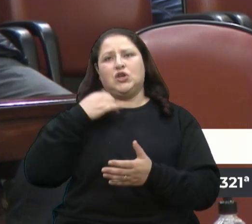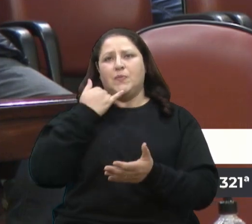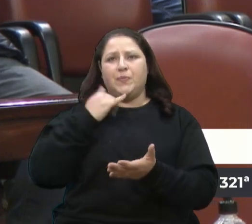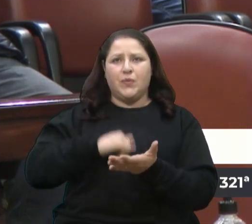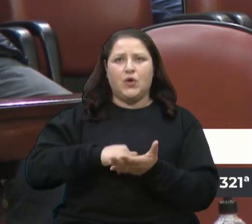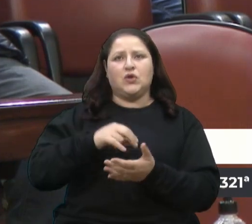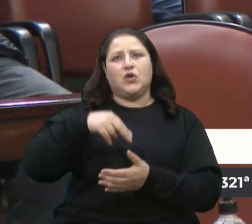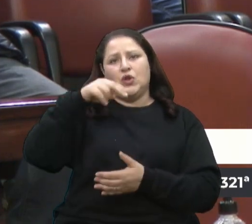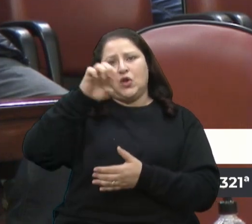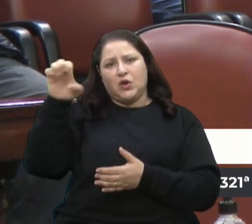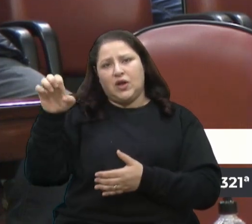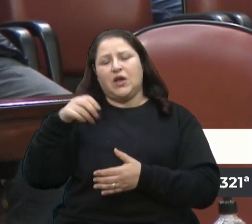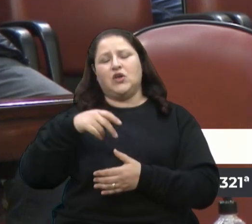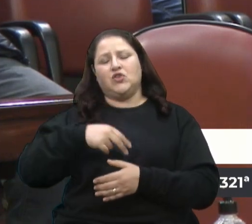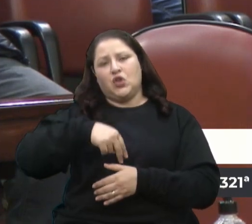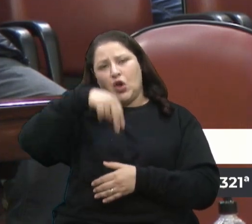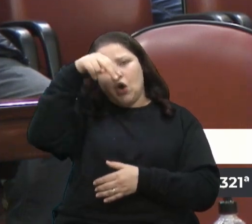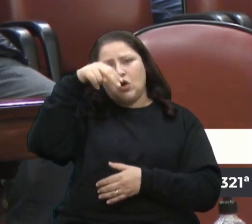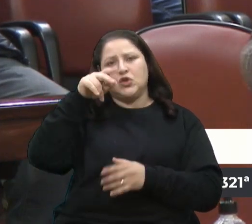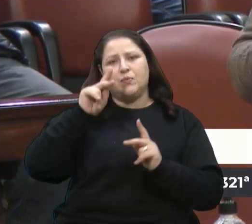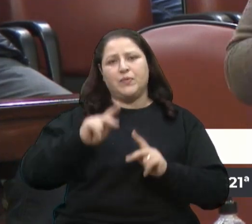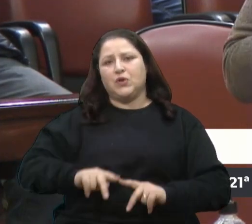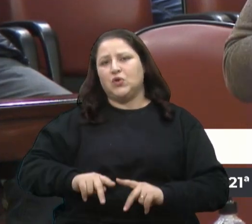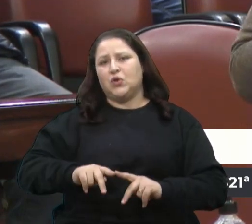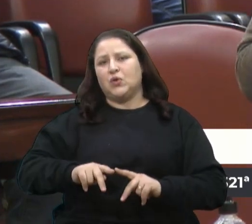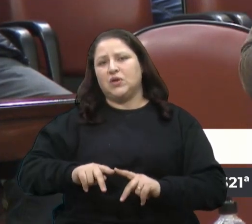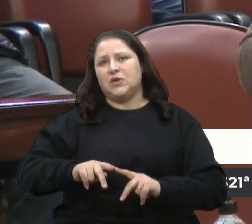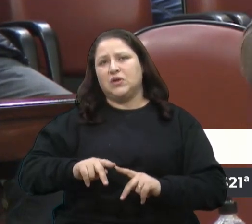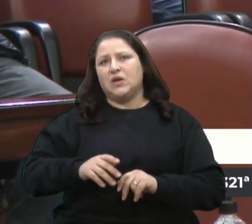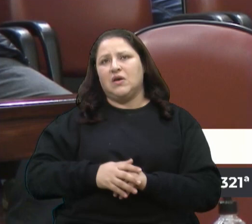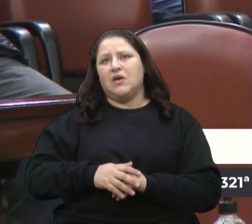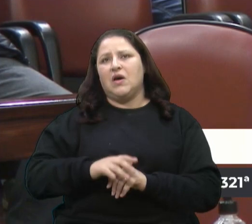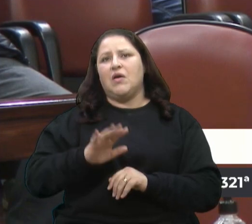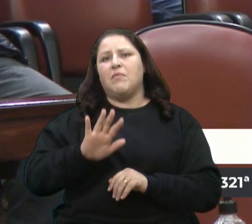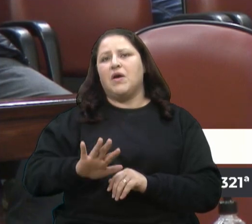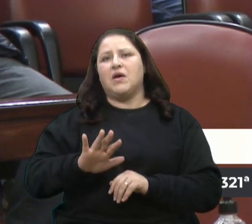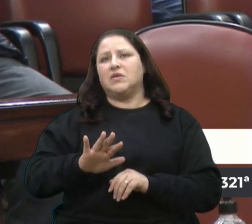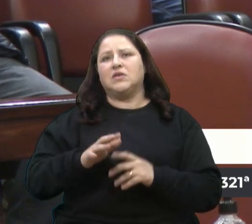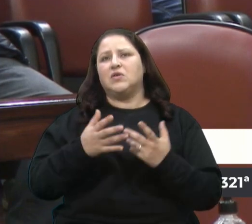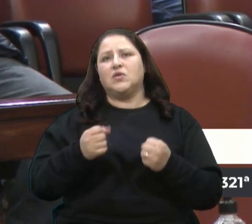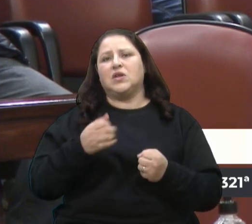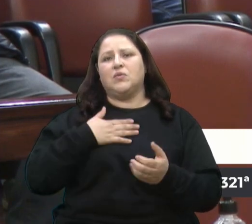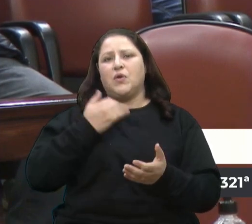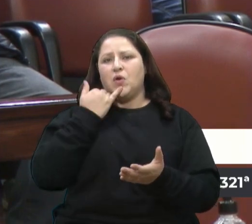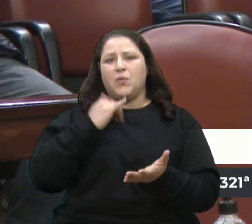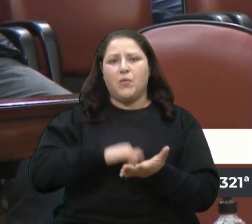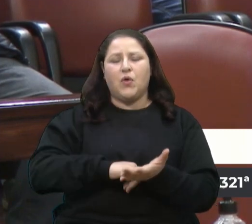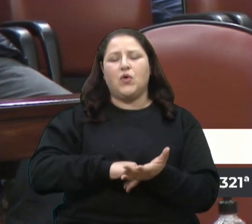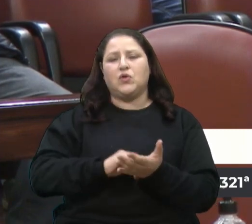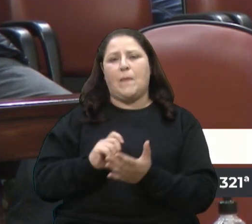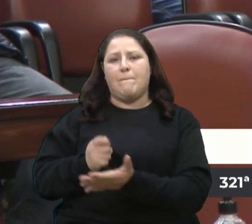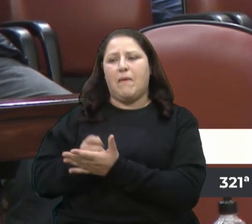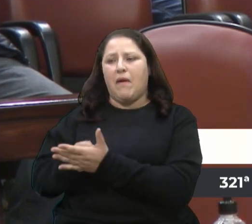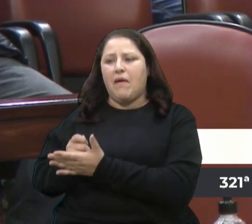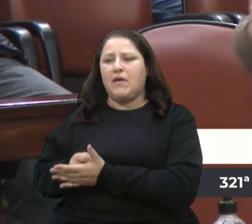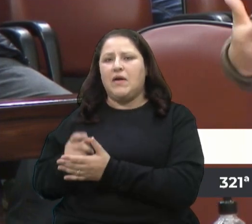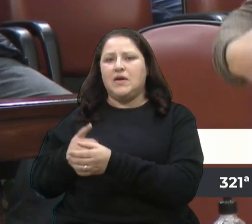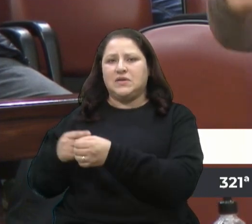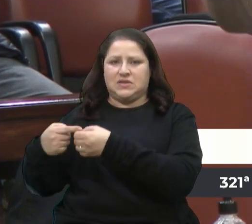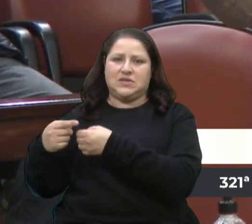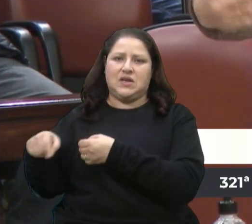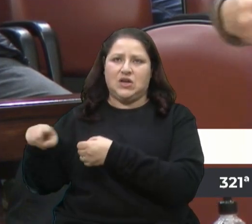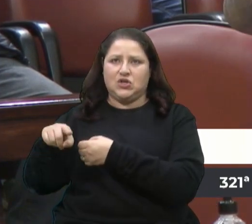nordeste, beleza? Mas agora não meu imposto bancar cidades aí, vizinhos que eles põem... e que bom